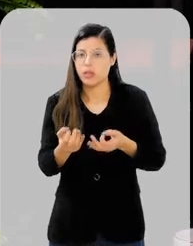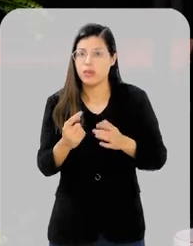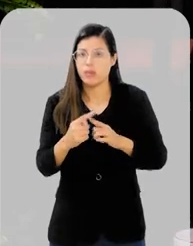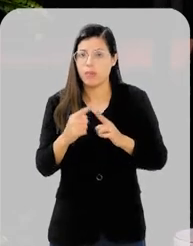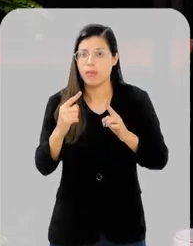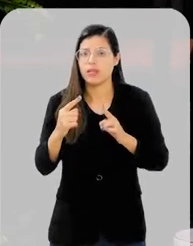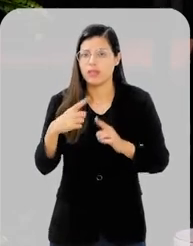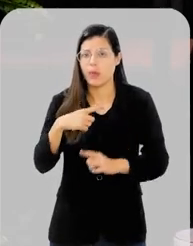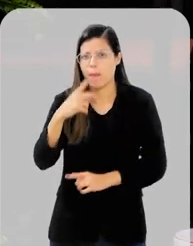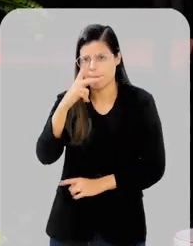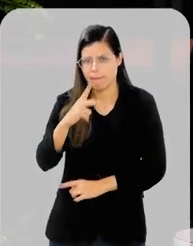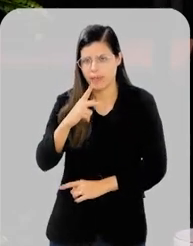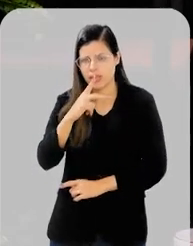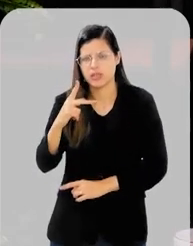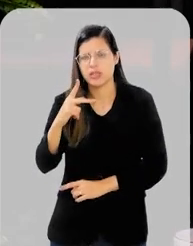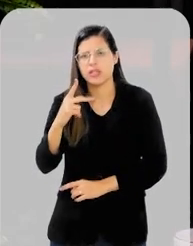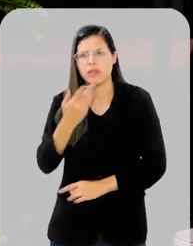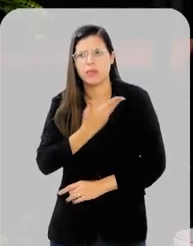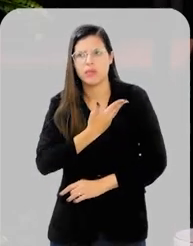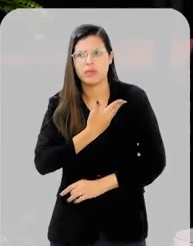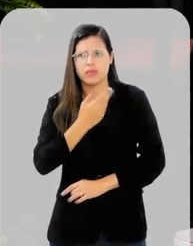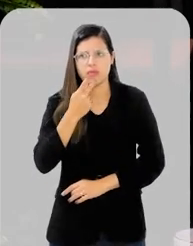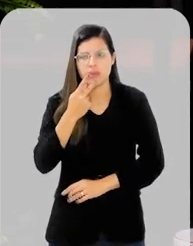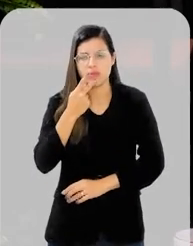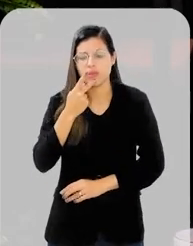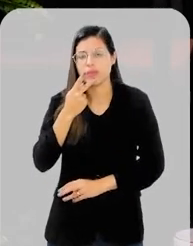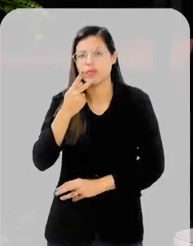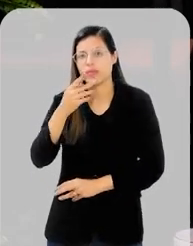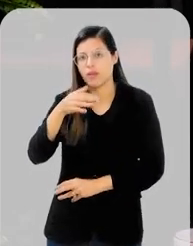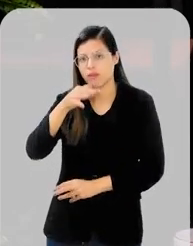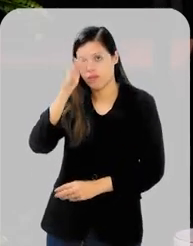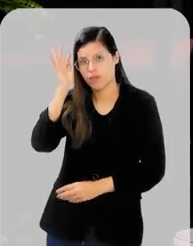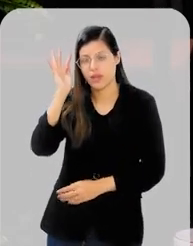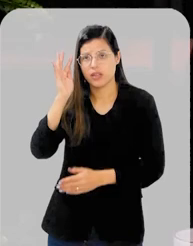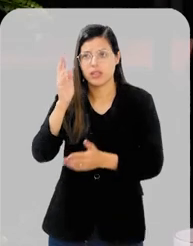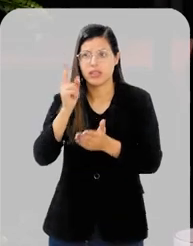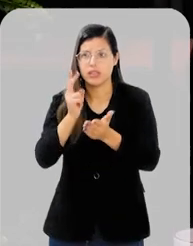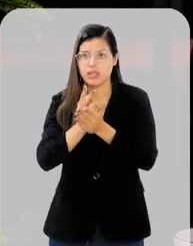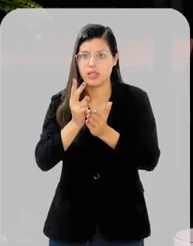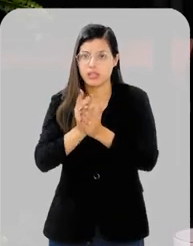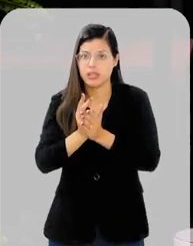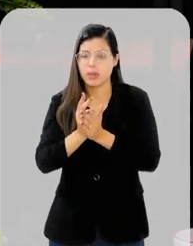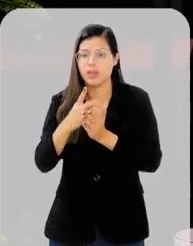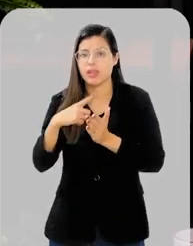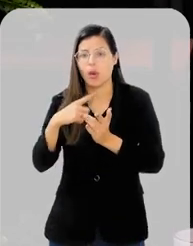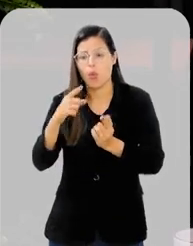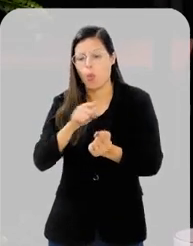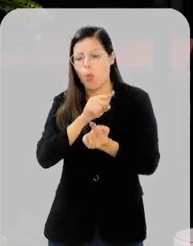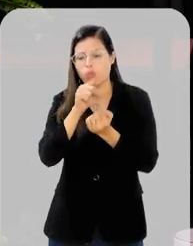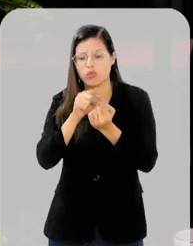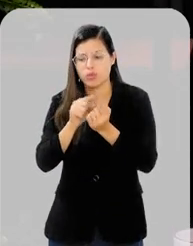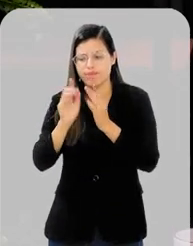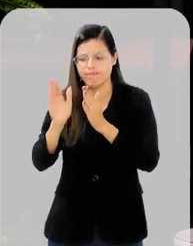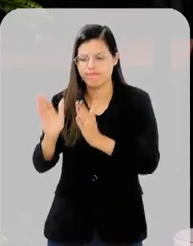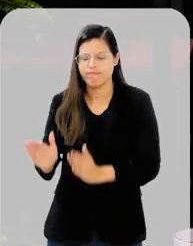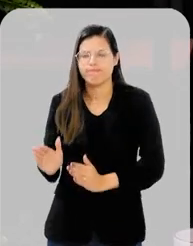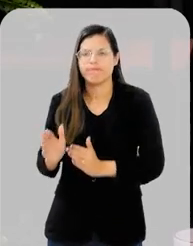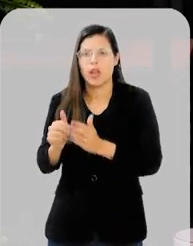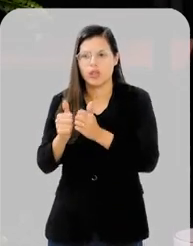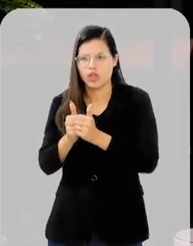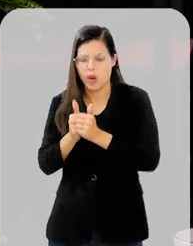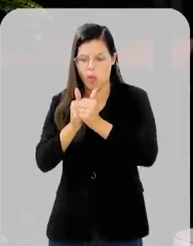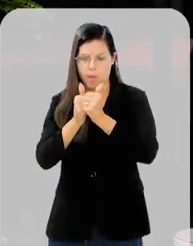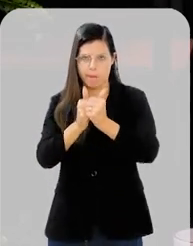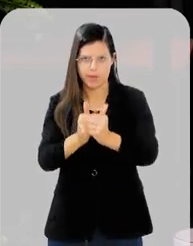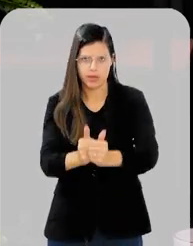um amigo um padre amigo muito querido na minha juventude já dizia Fred tenha sempre a reta intenção de seguir o